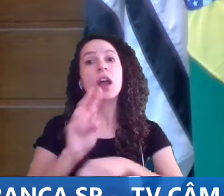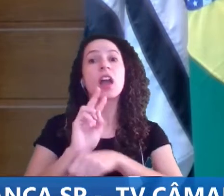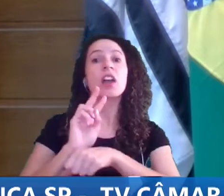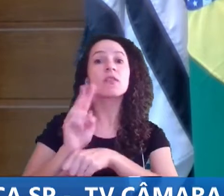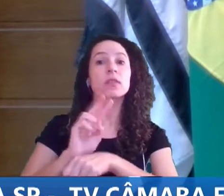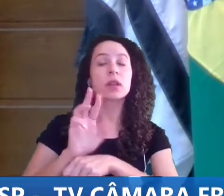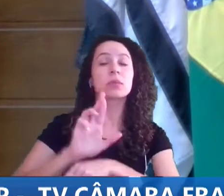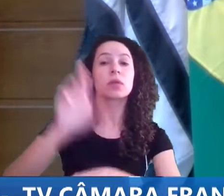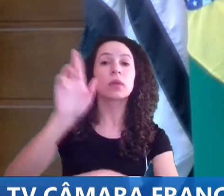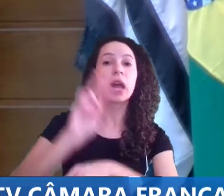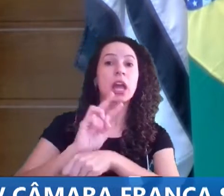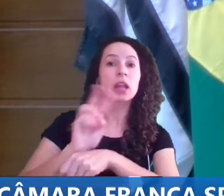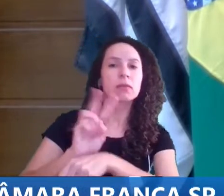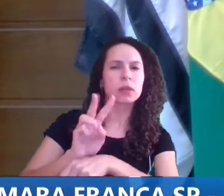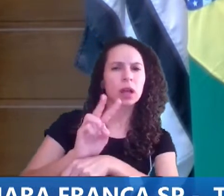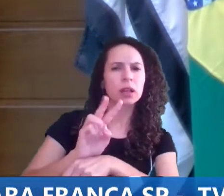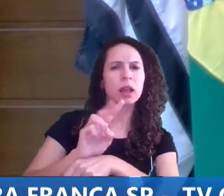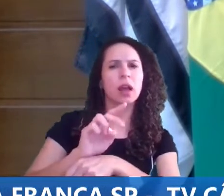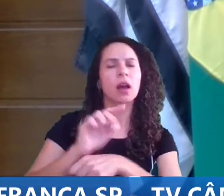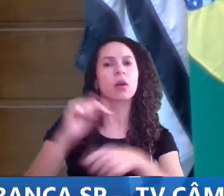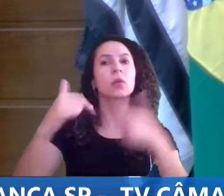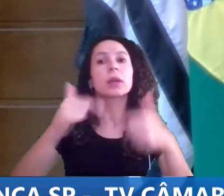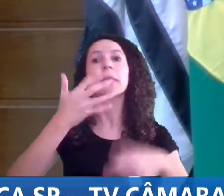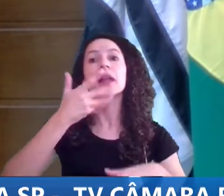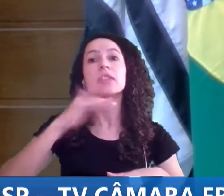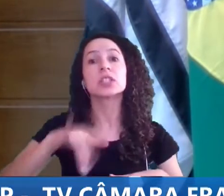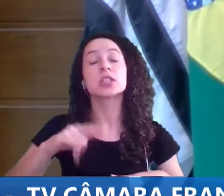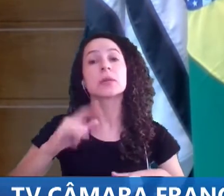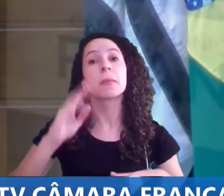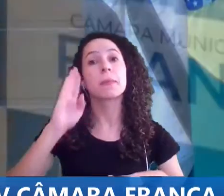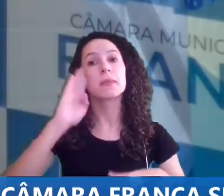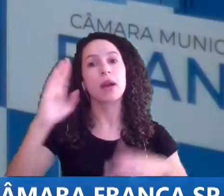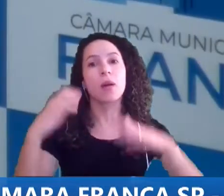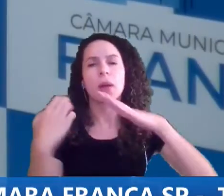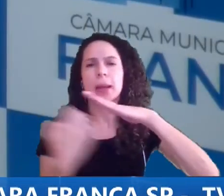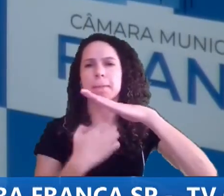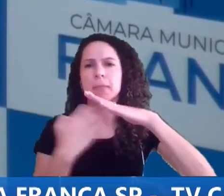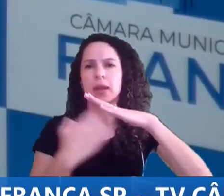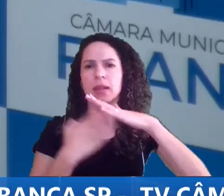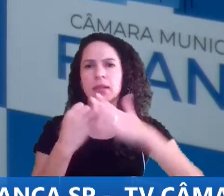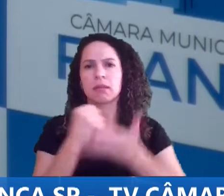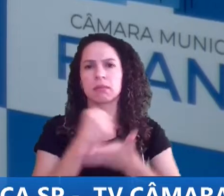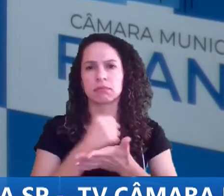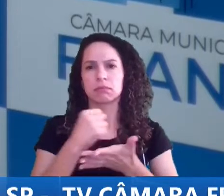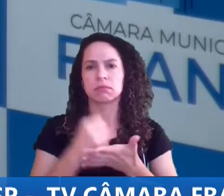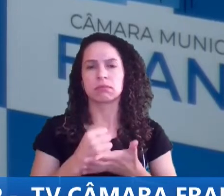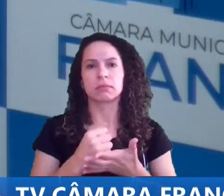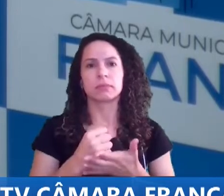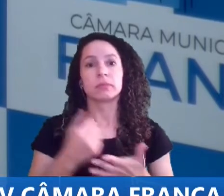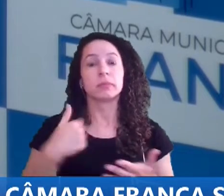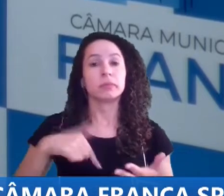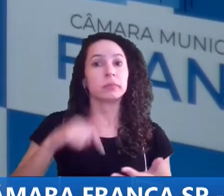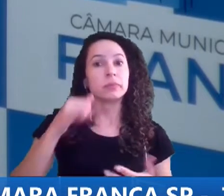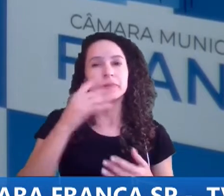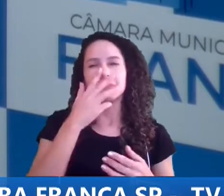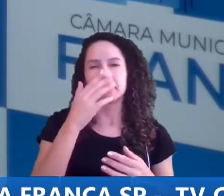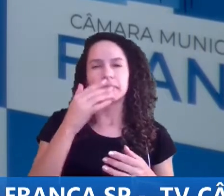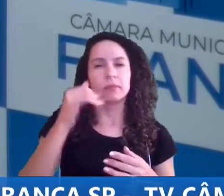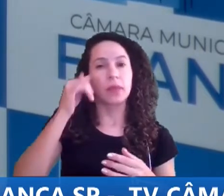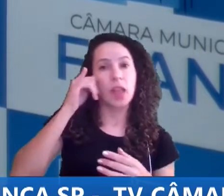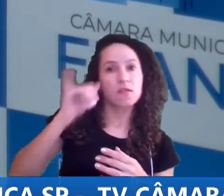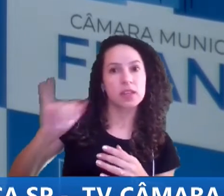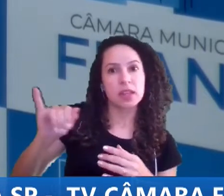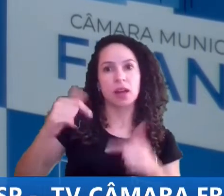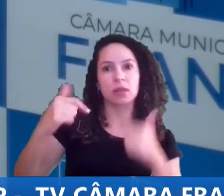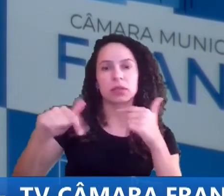trabalho infantil, principalmente em empresas formais, né? Então, a nossa prevenção e o combate ao trabalho infantil